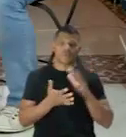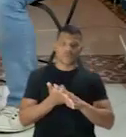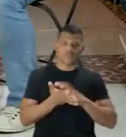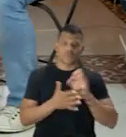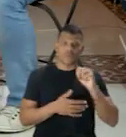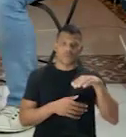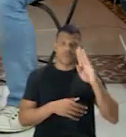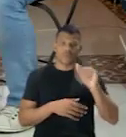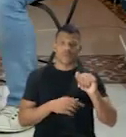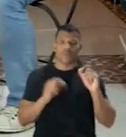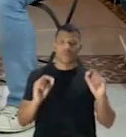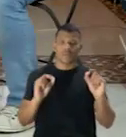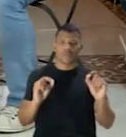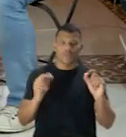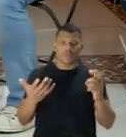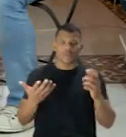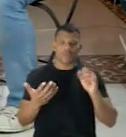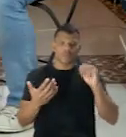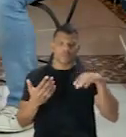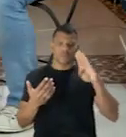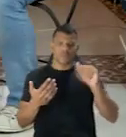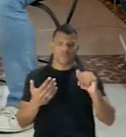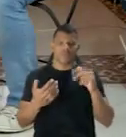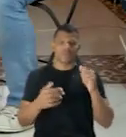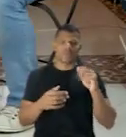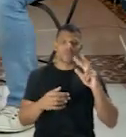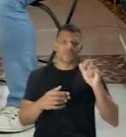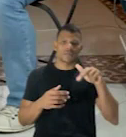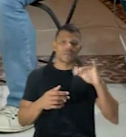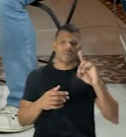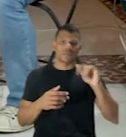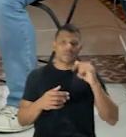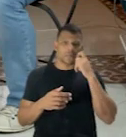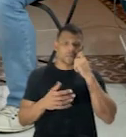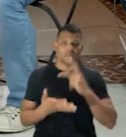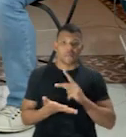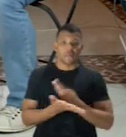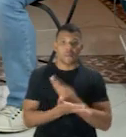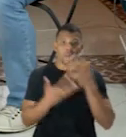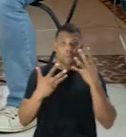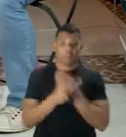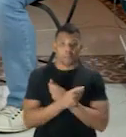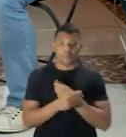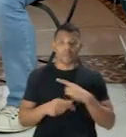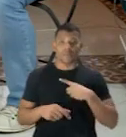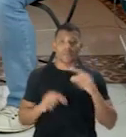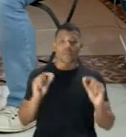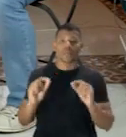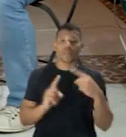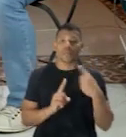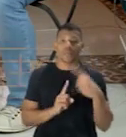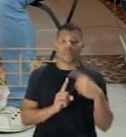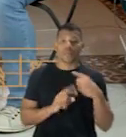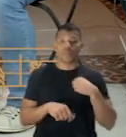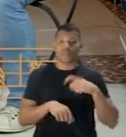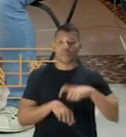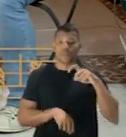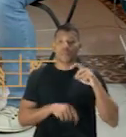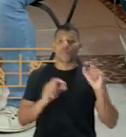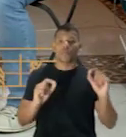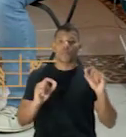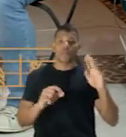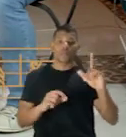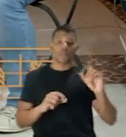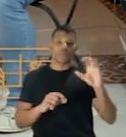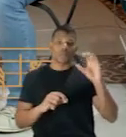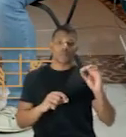Samba desfilou com esse samba na avenida. E aconteceu uma coisa muito bonita. Porque na hora que o